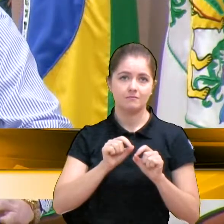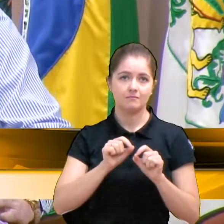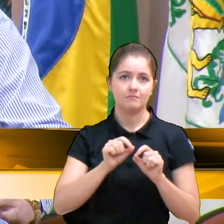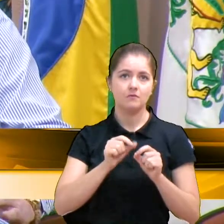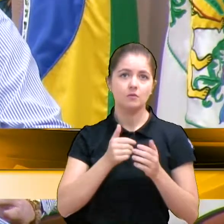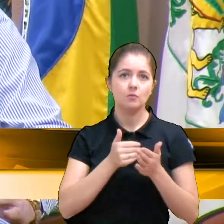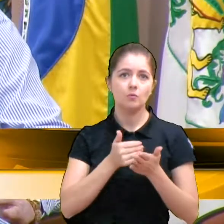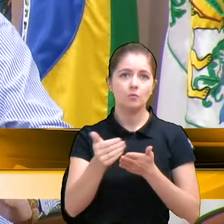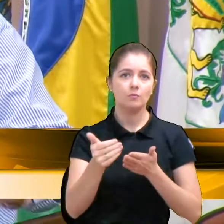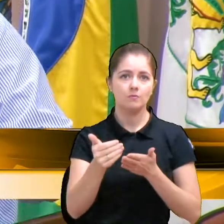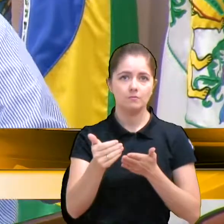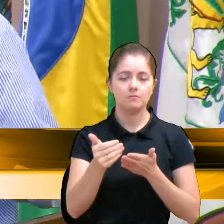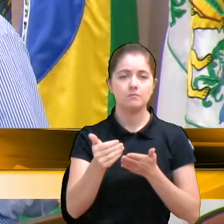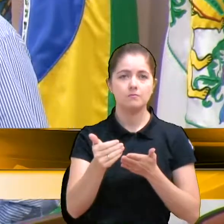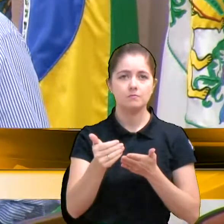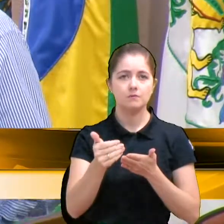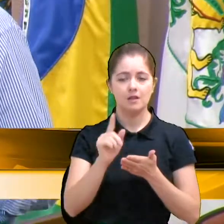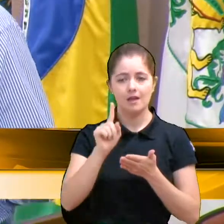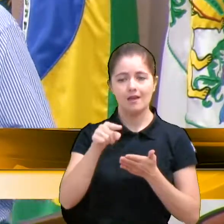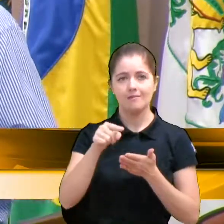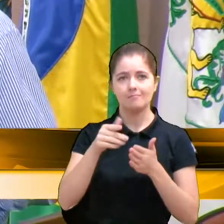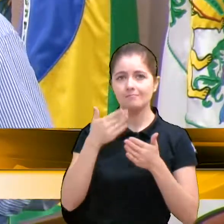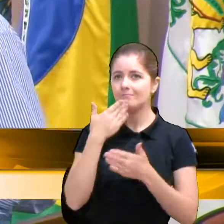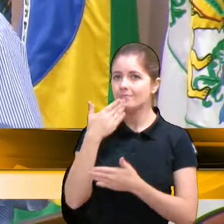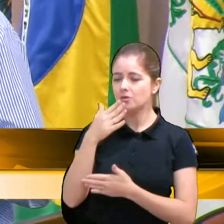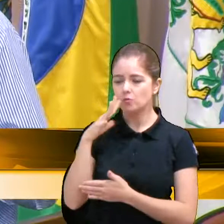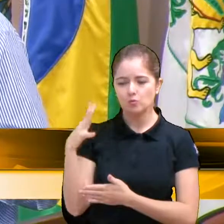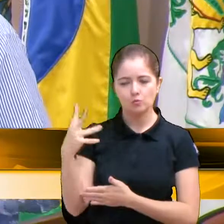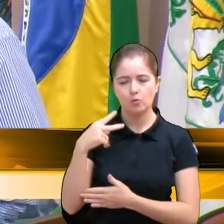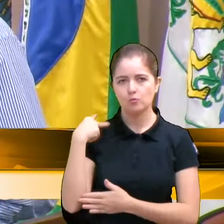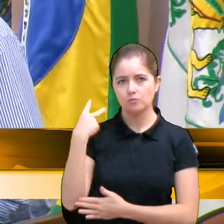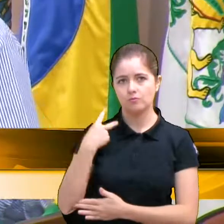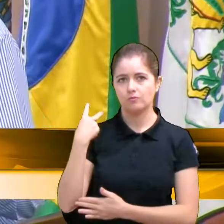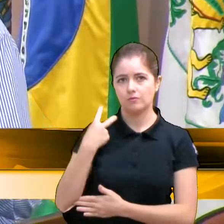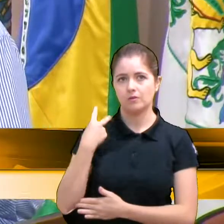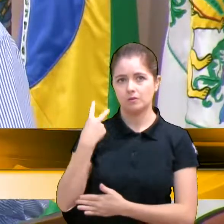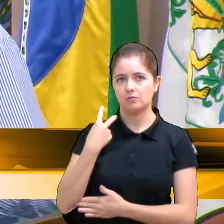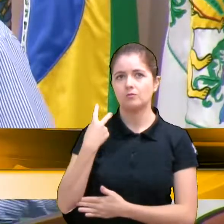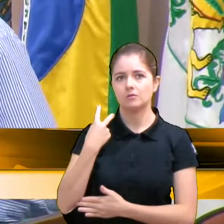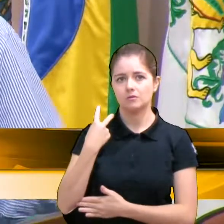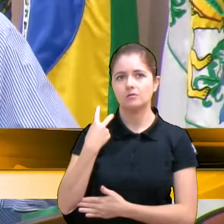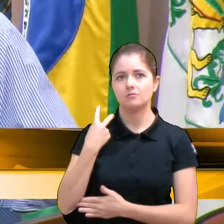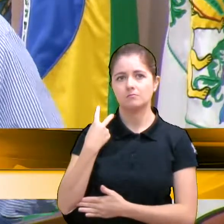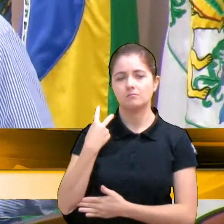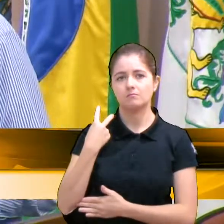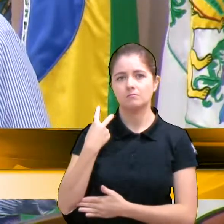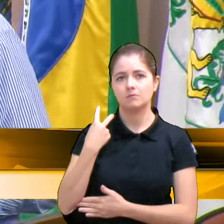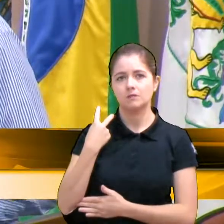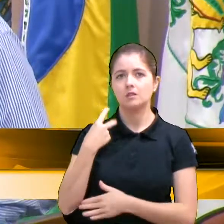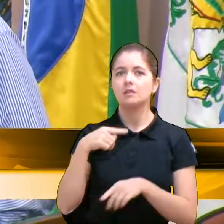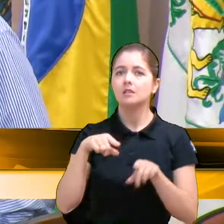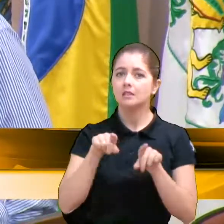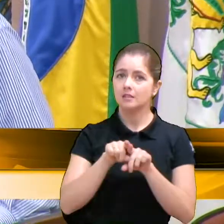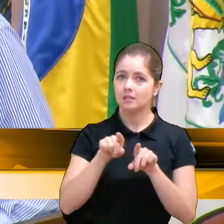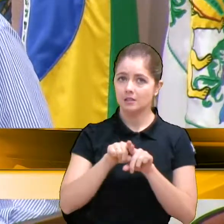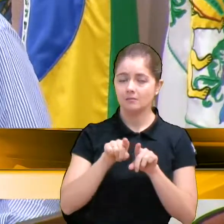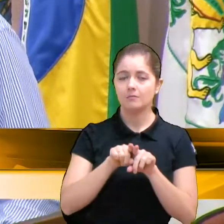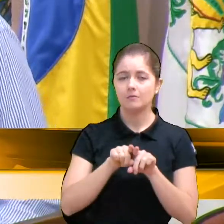Inclusive foi um pedido, foi uma indicação feita por todos os vereadores da casa, inclusive os da situação.